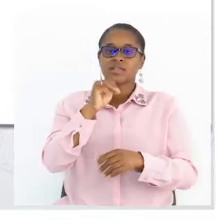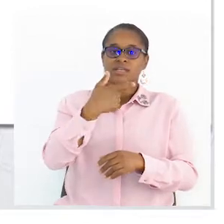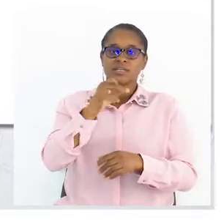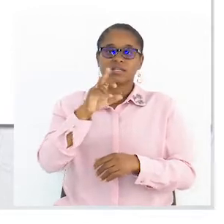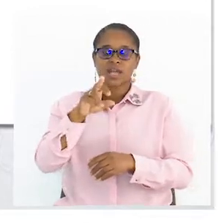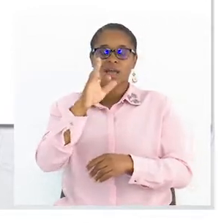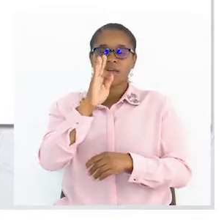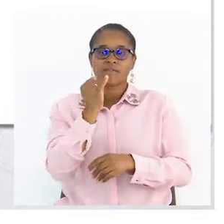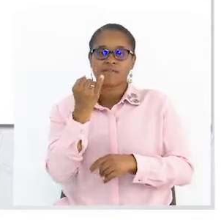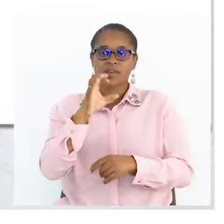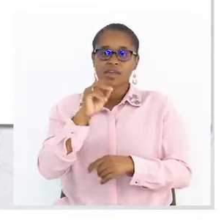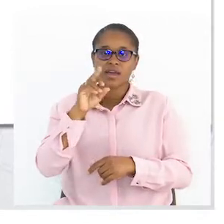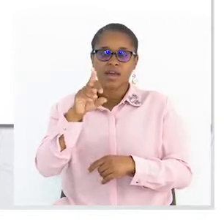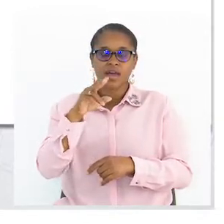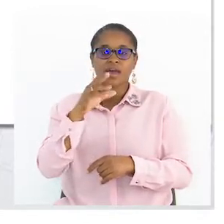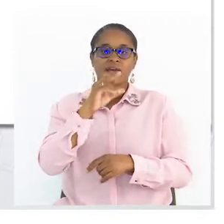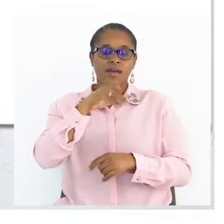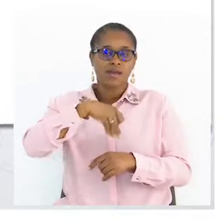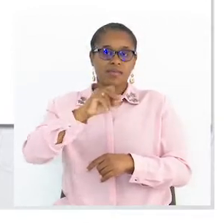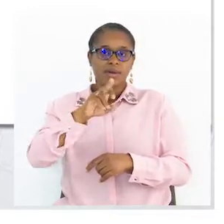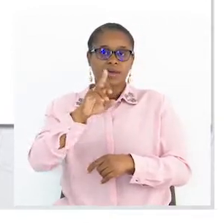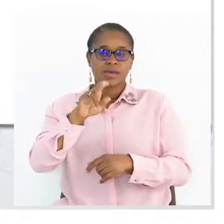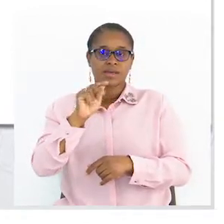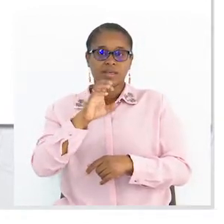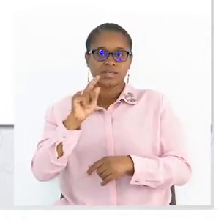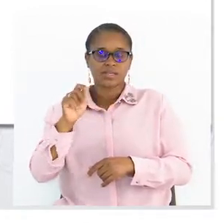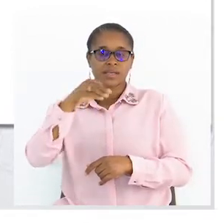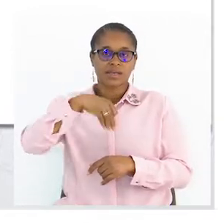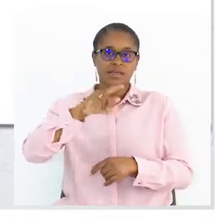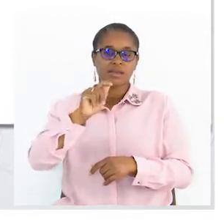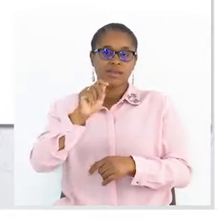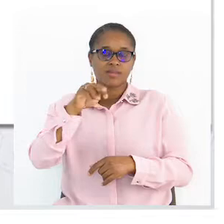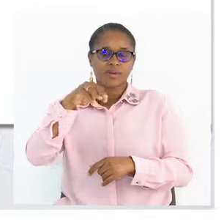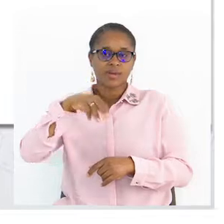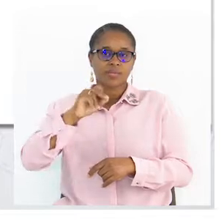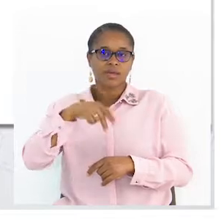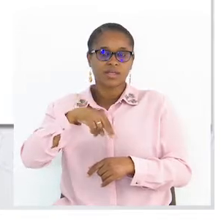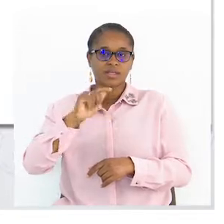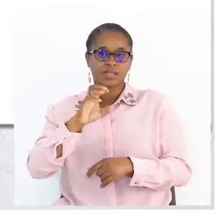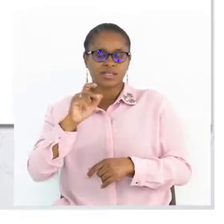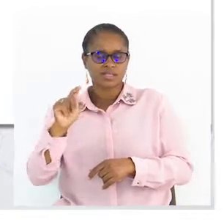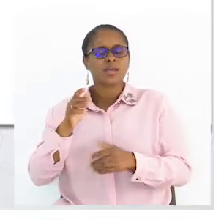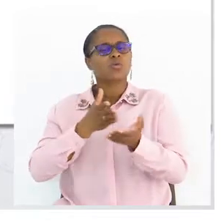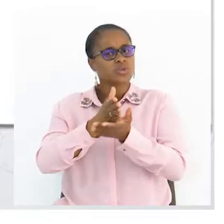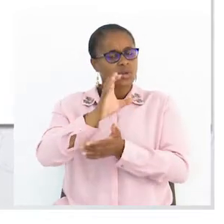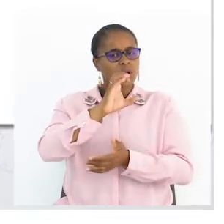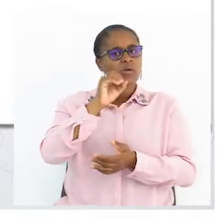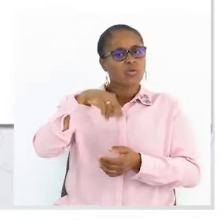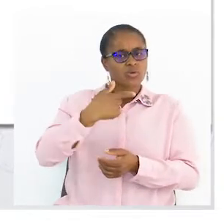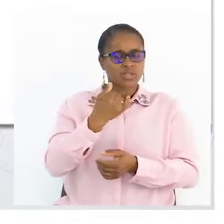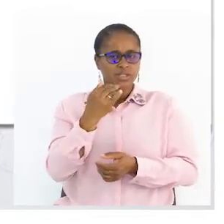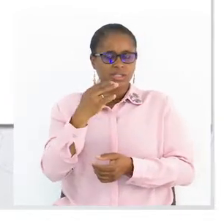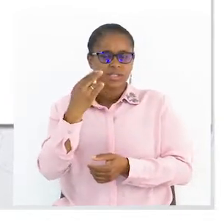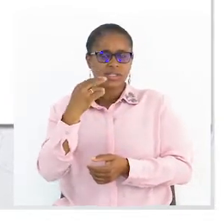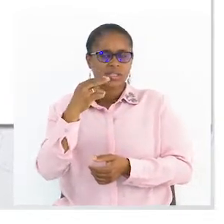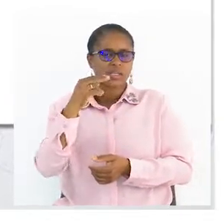o ficar, parecer, permanecer, continuar, mas também continua com outros verbos que nós